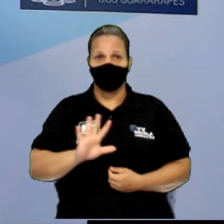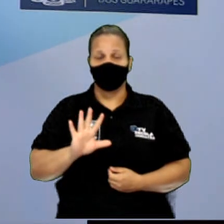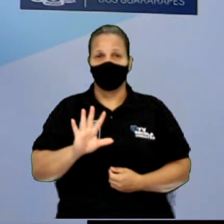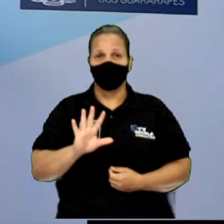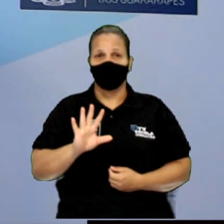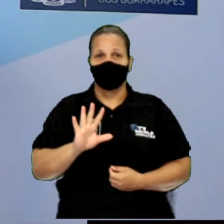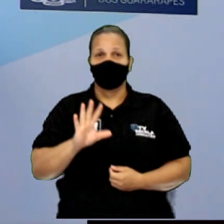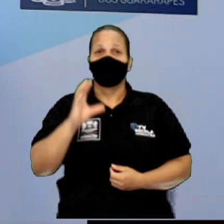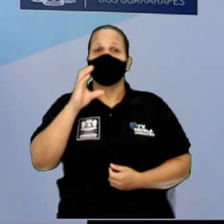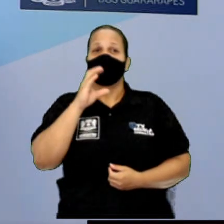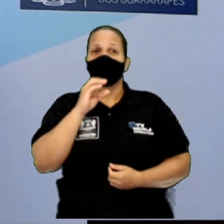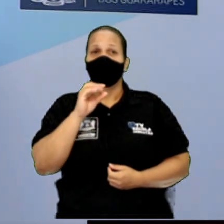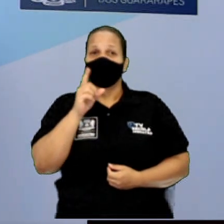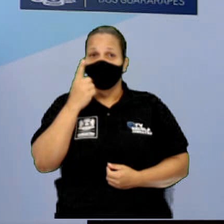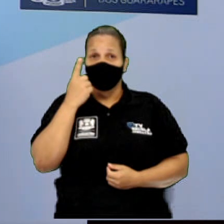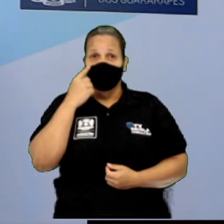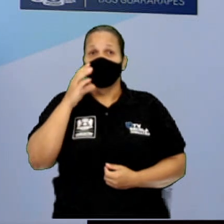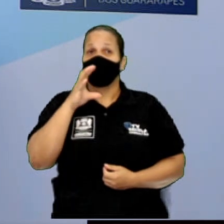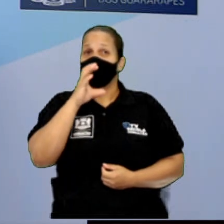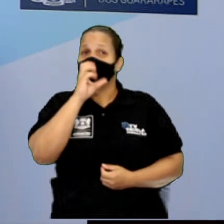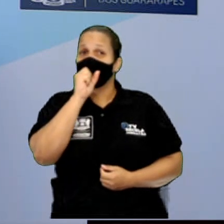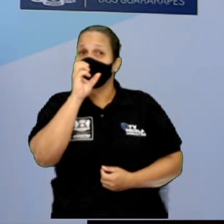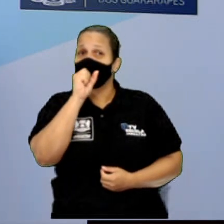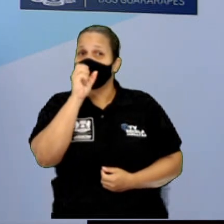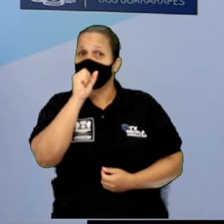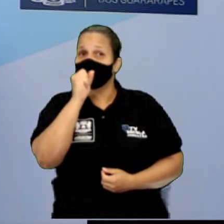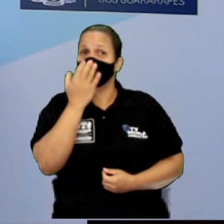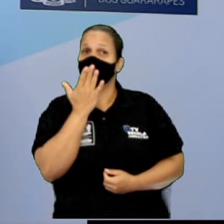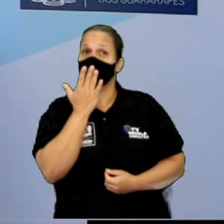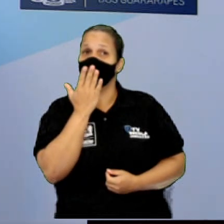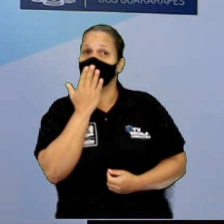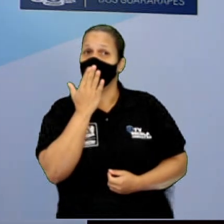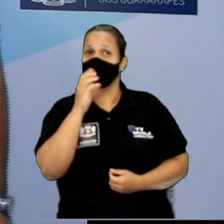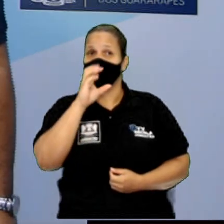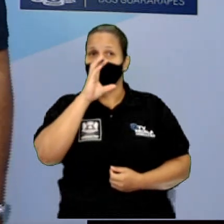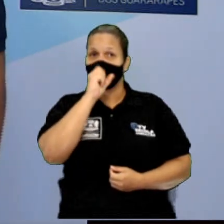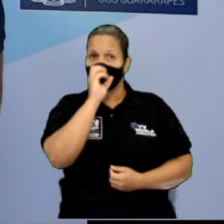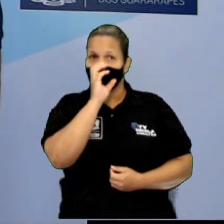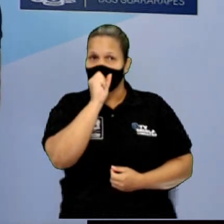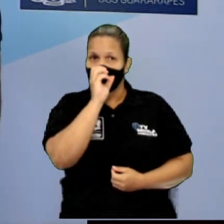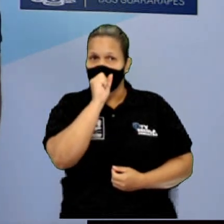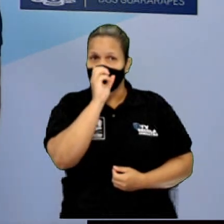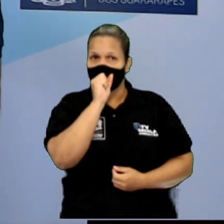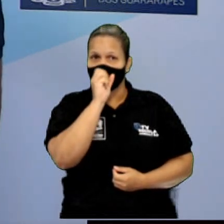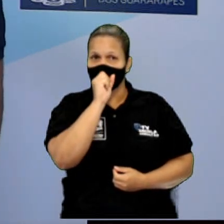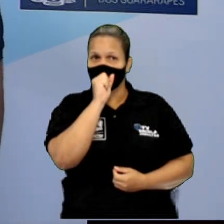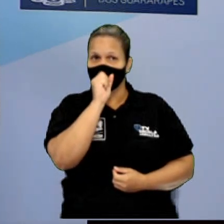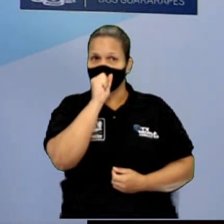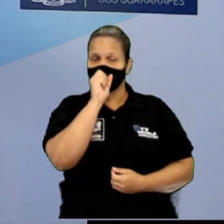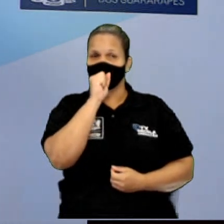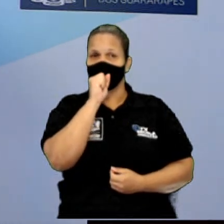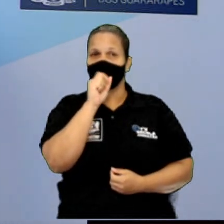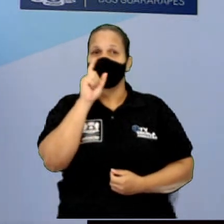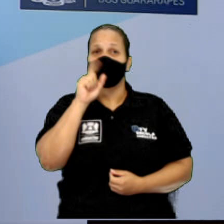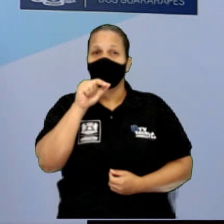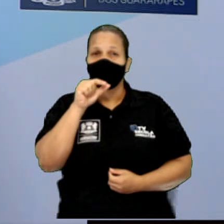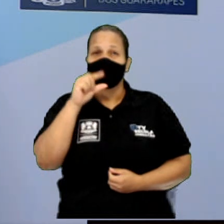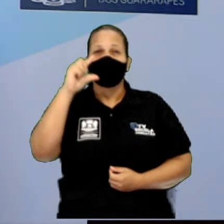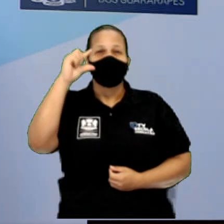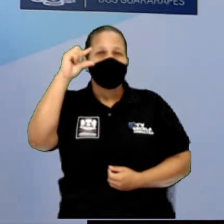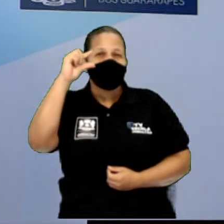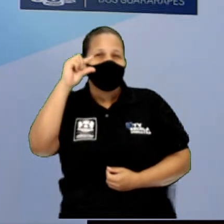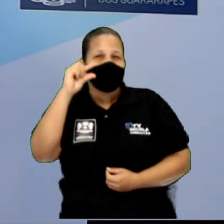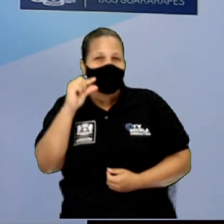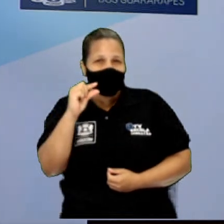faixa que está dentro do Trópico de Câncer e dentro do Trópico de Capricórnio, nós temos a zona de baixa